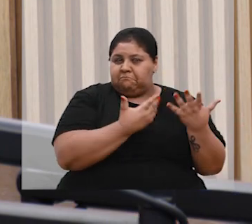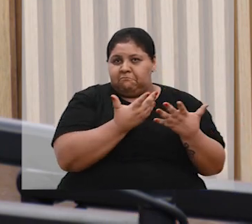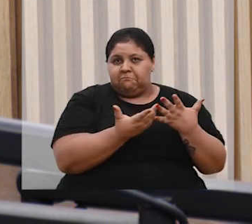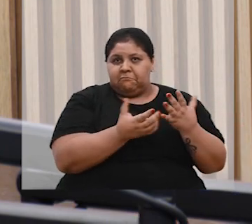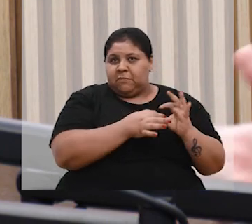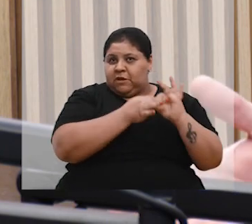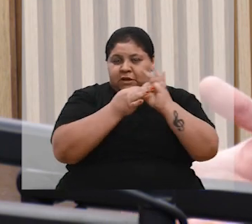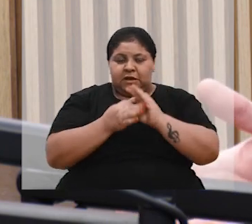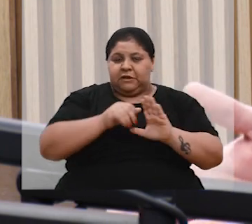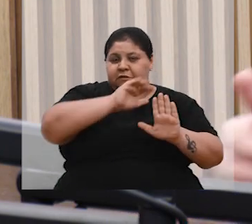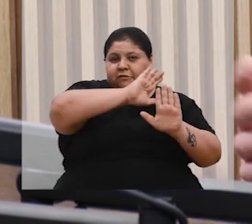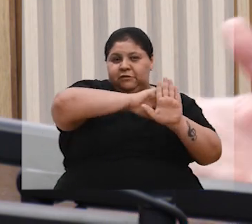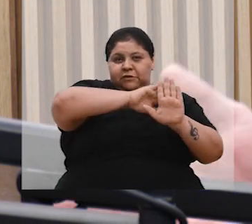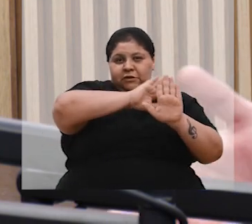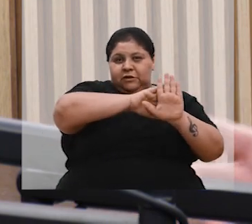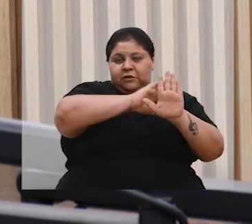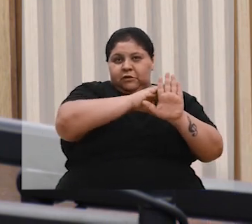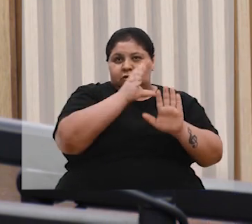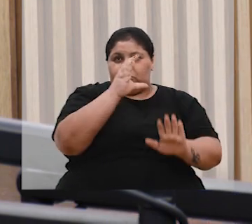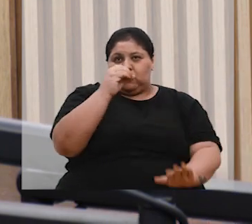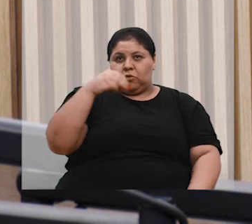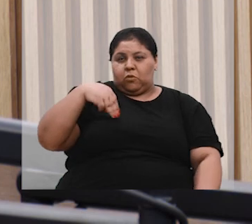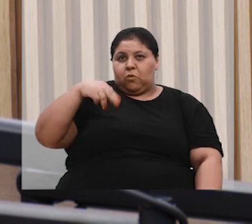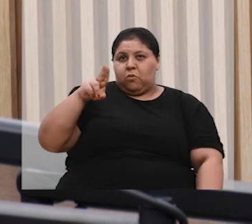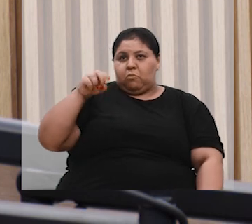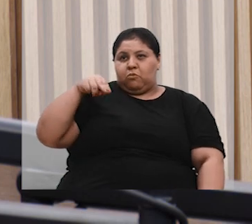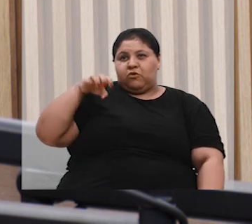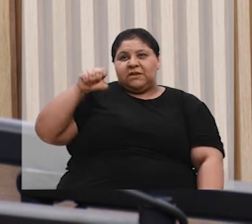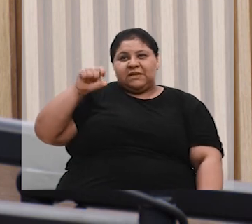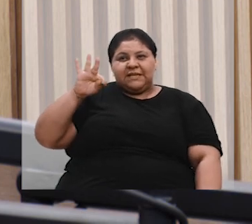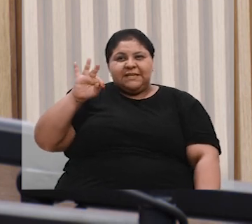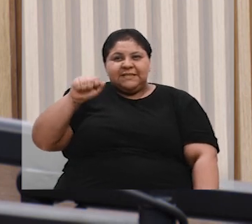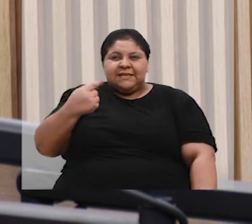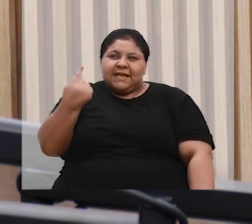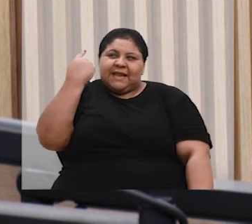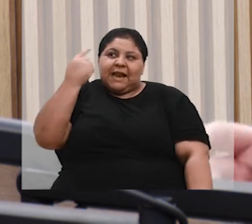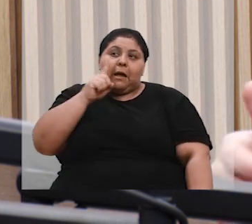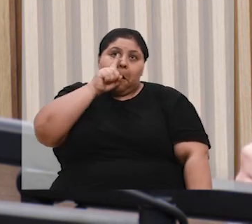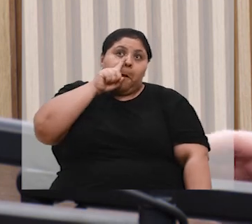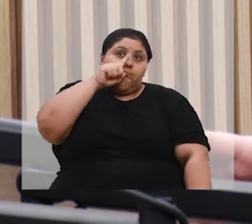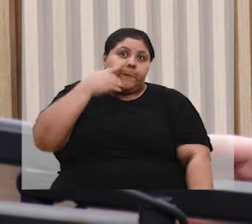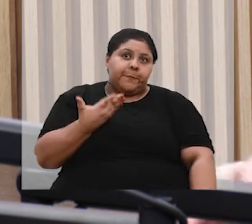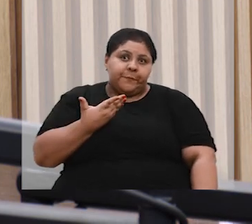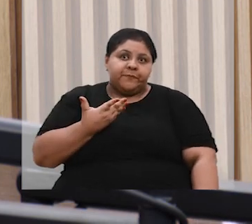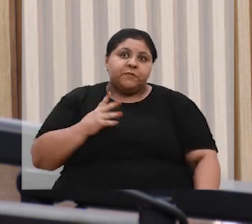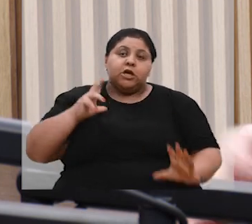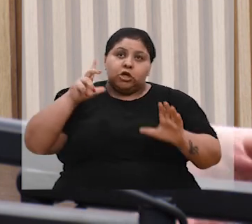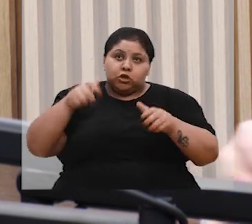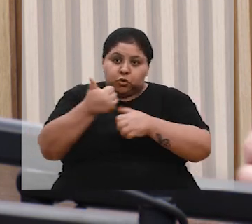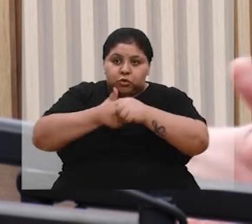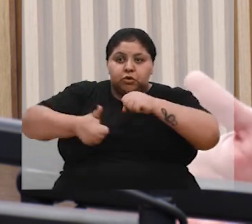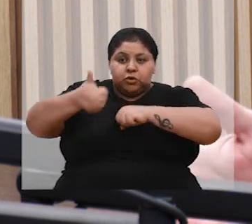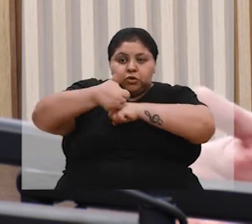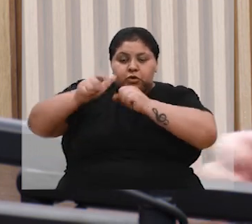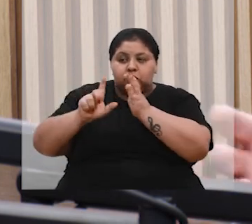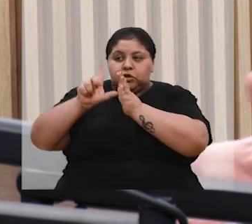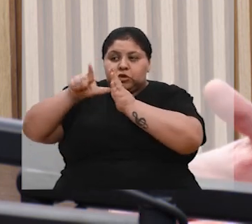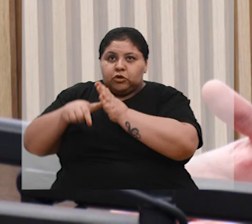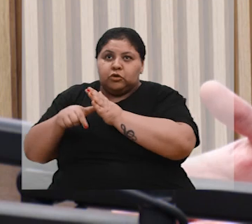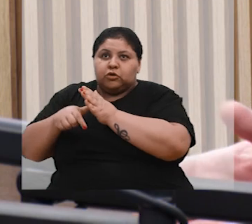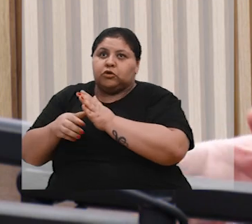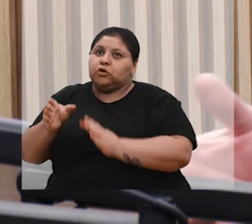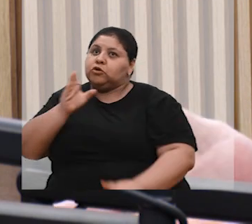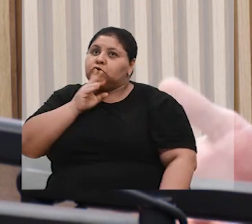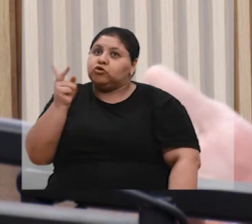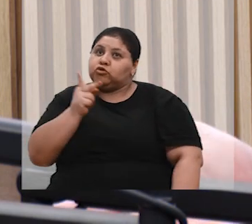à ideologia comunista, que era considerada uma ameaça à época, e todos os suplentes. Em seguida, a gente já vai conhecer 2